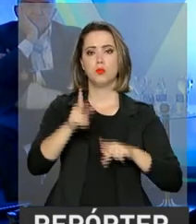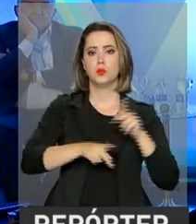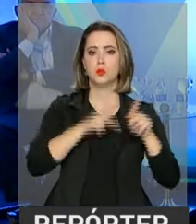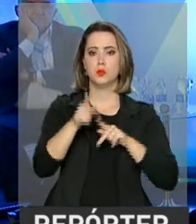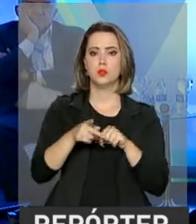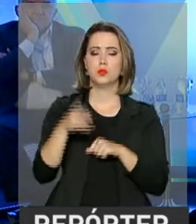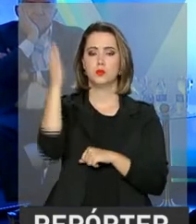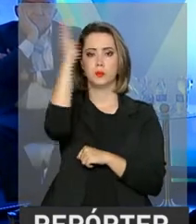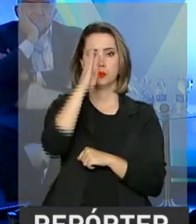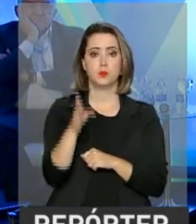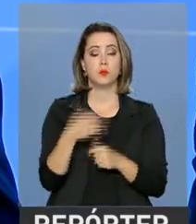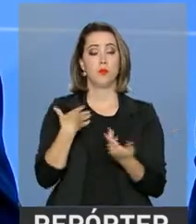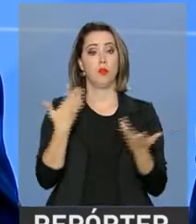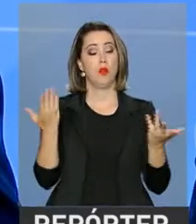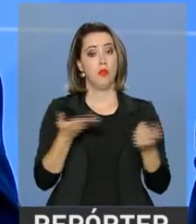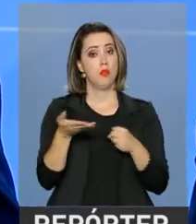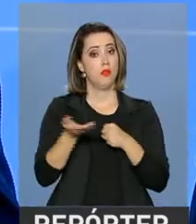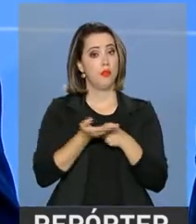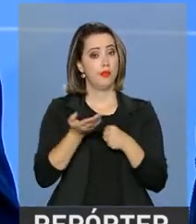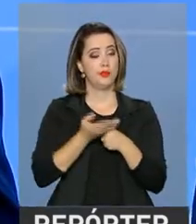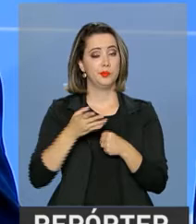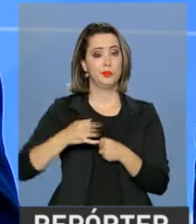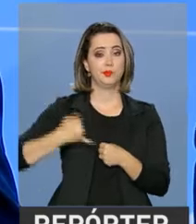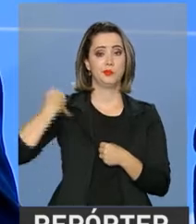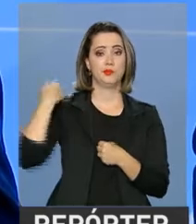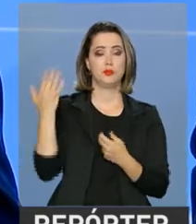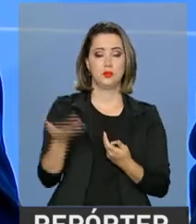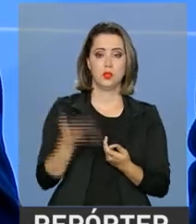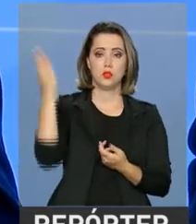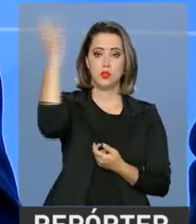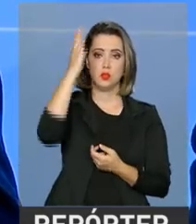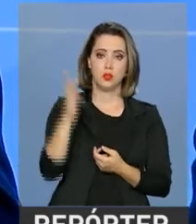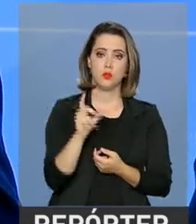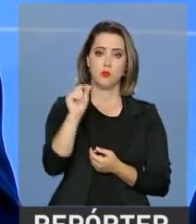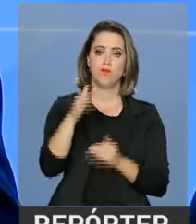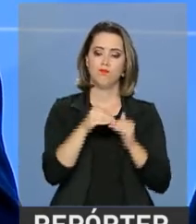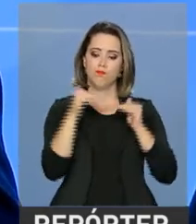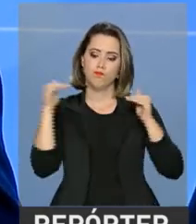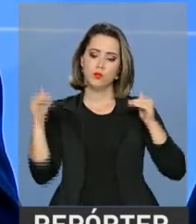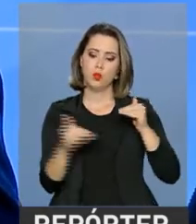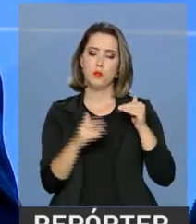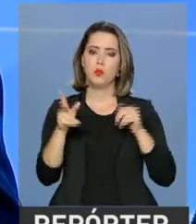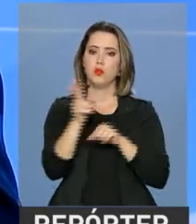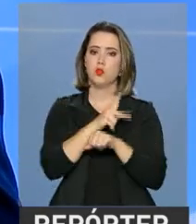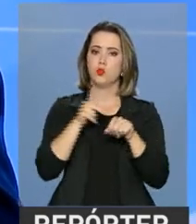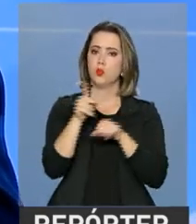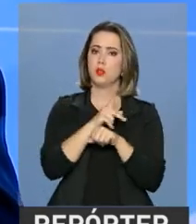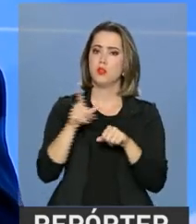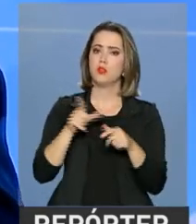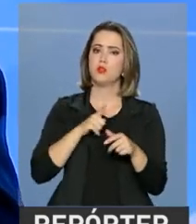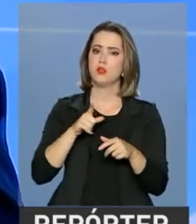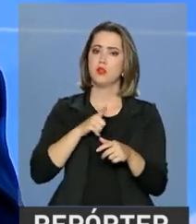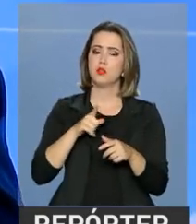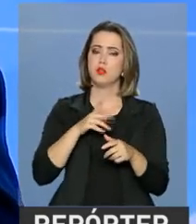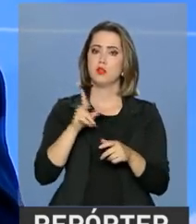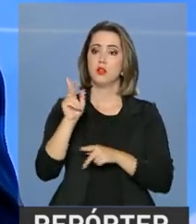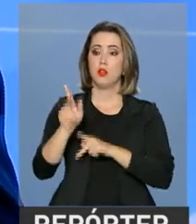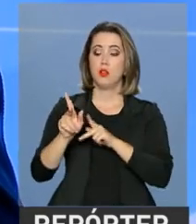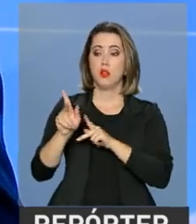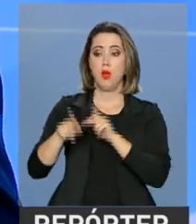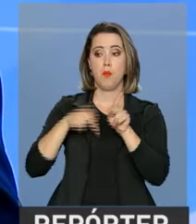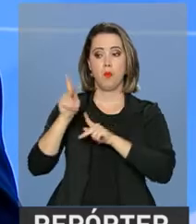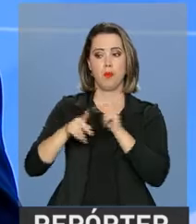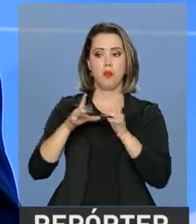da população brasileira e a média de idade para aposentadoria no Brasil. menor do que a de países onde a população de